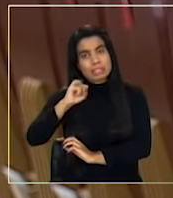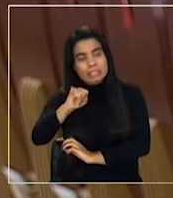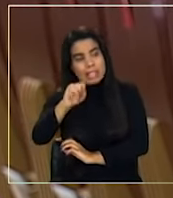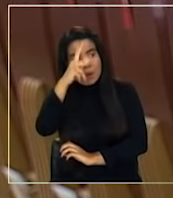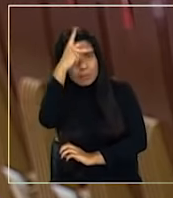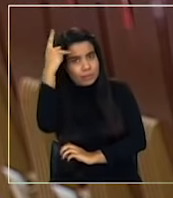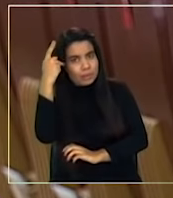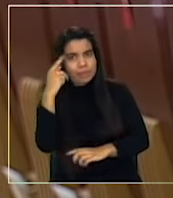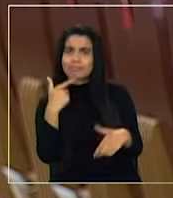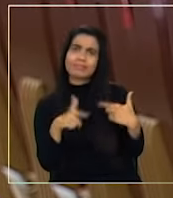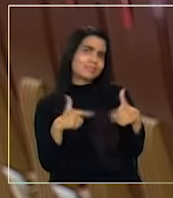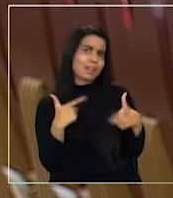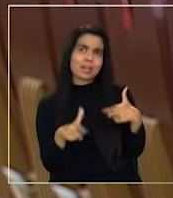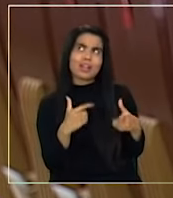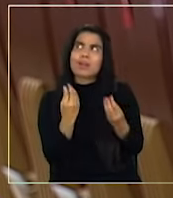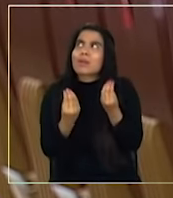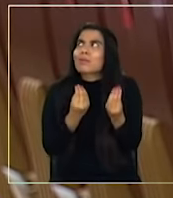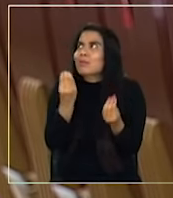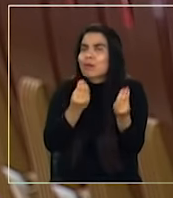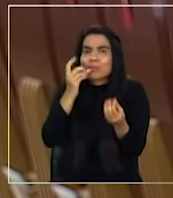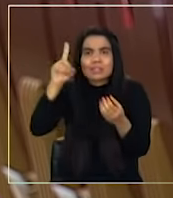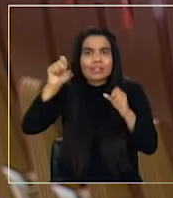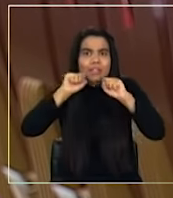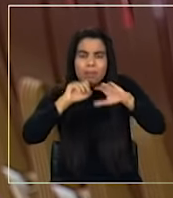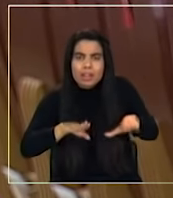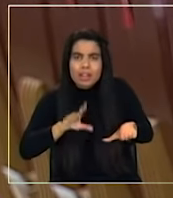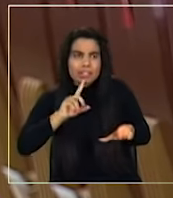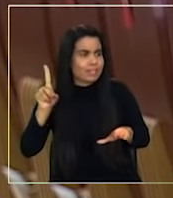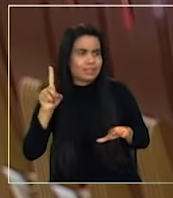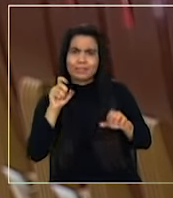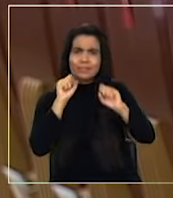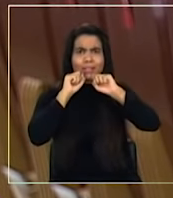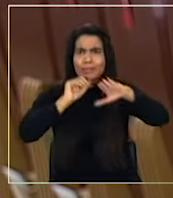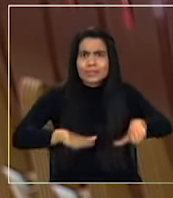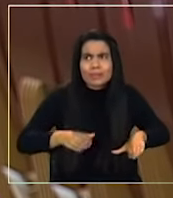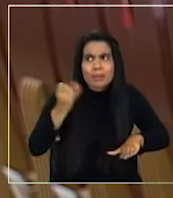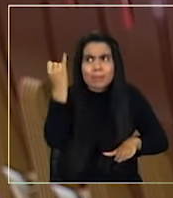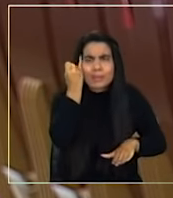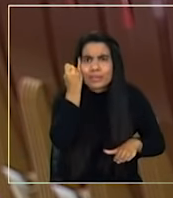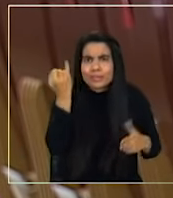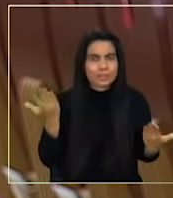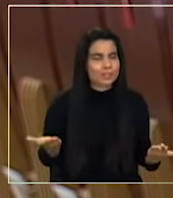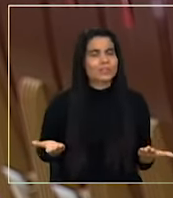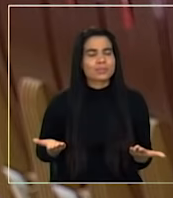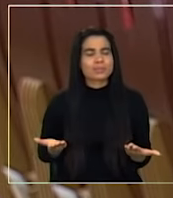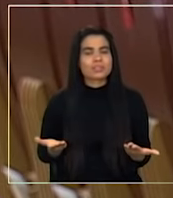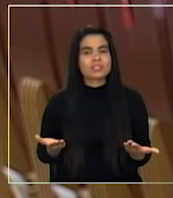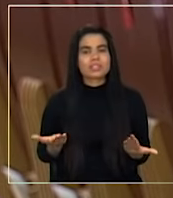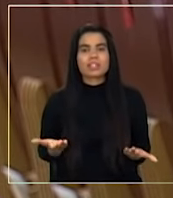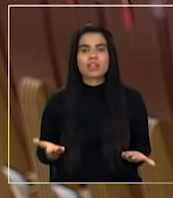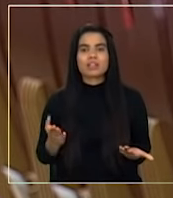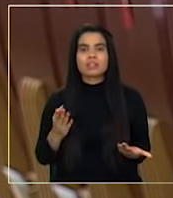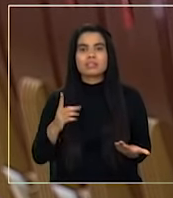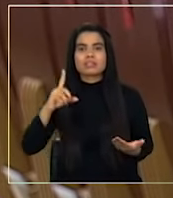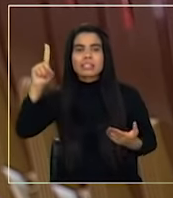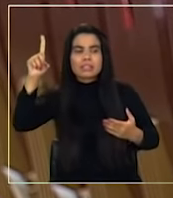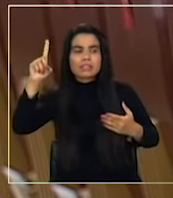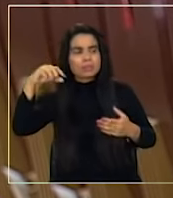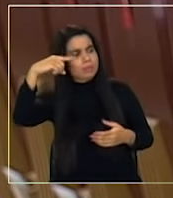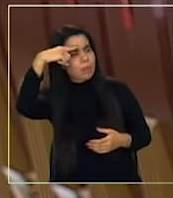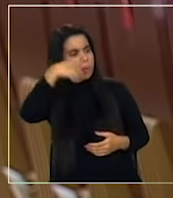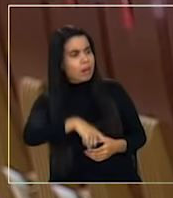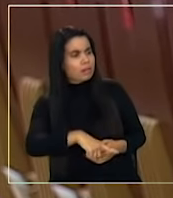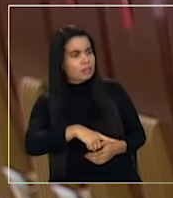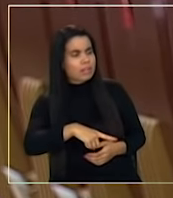abençoar. Deus não vai abençoar o preguiçoso. Ele manda o preguiçoso ir conversar com a formiga.